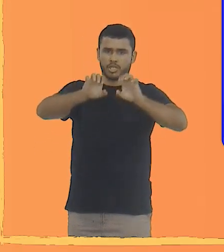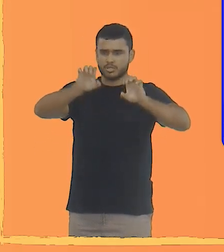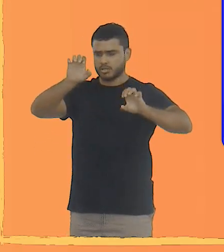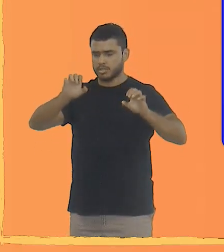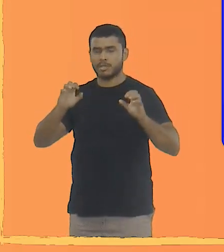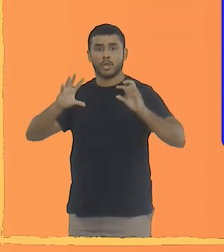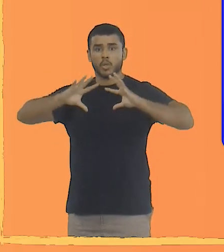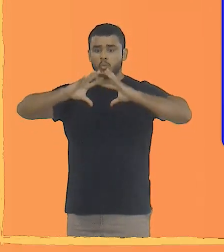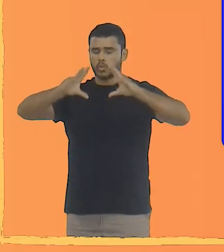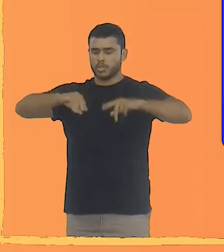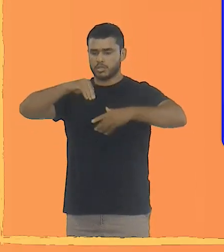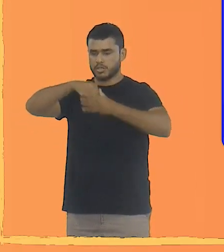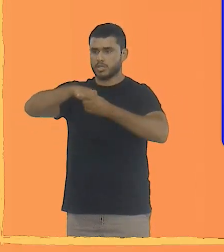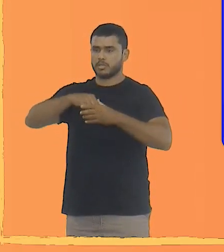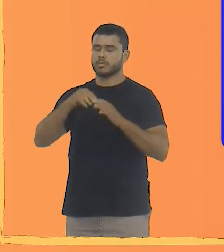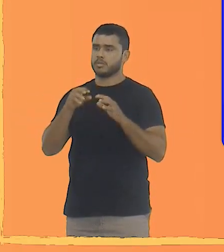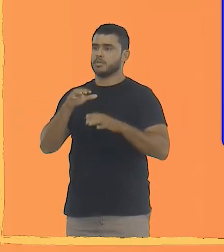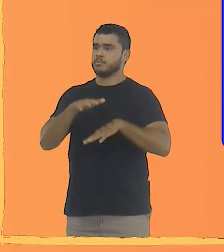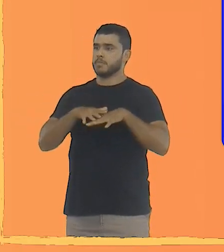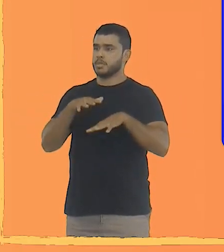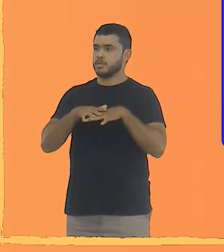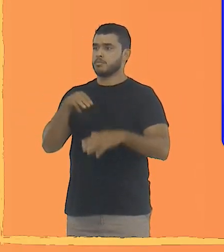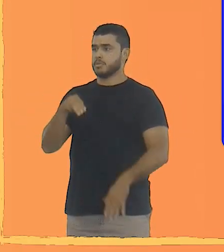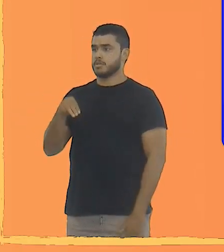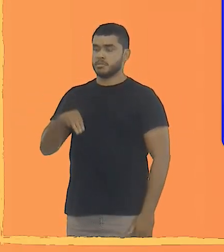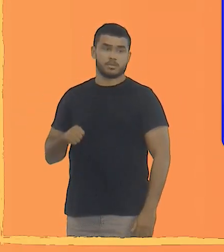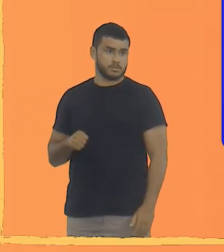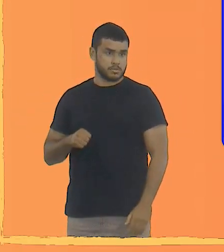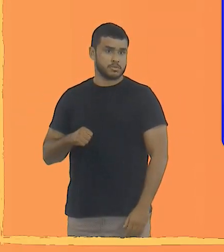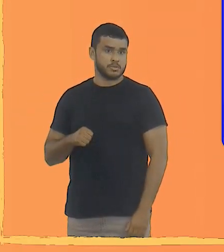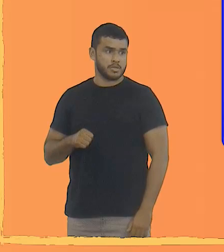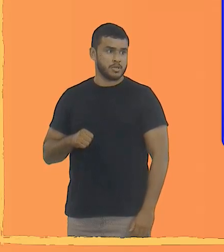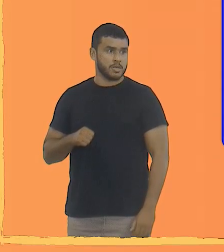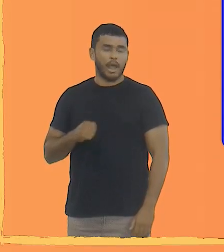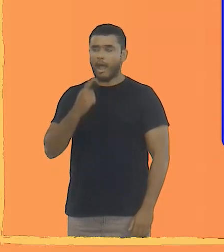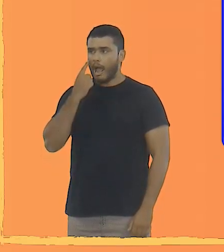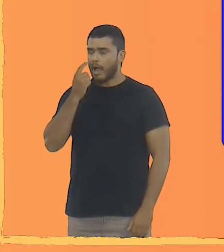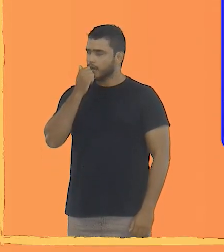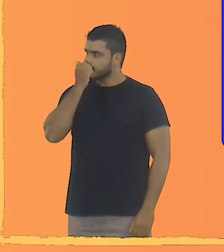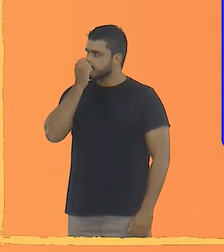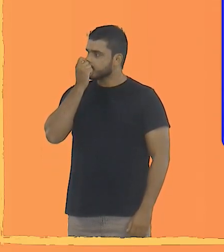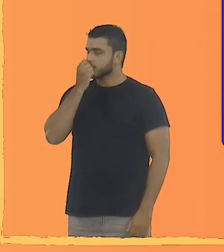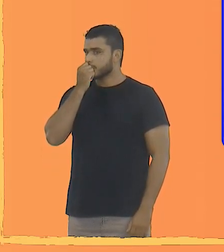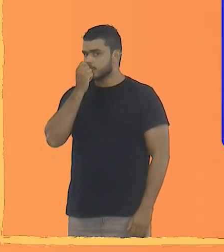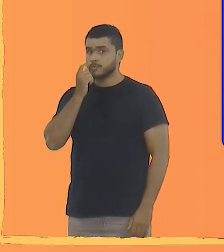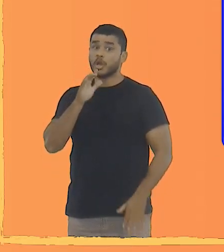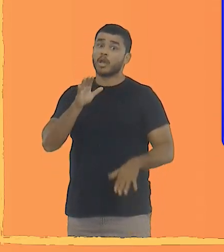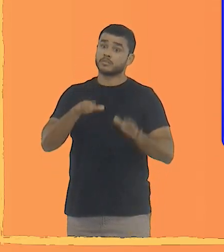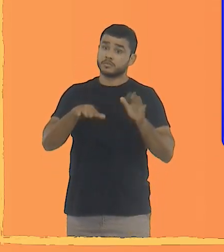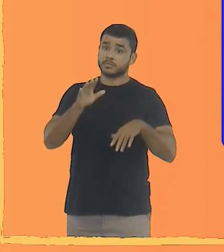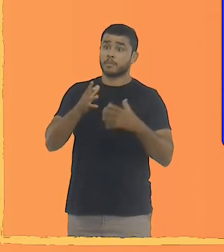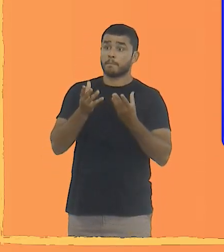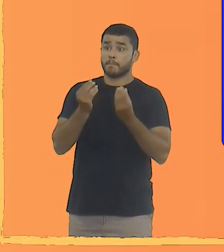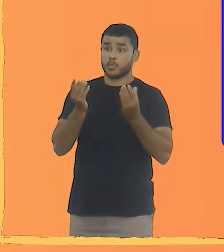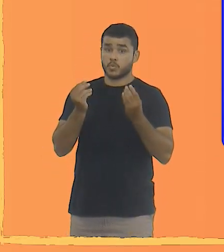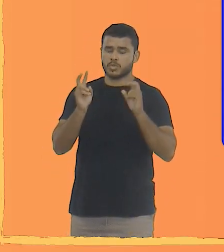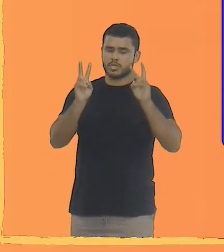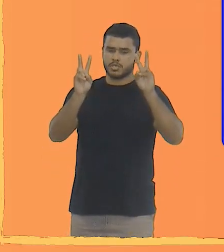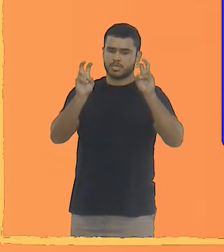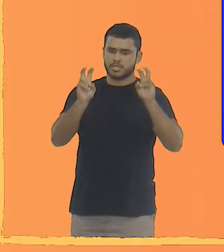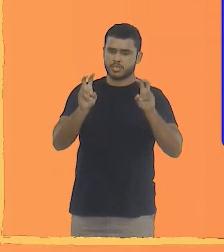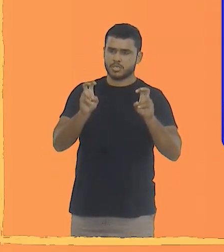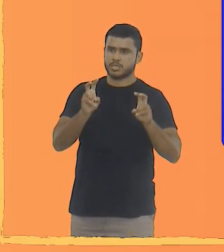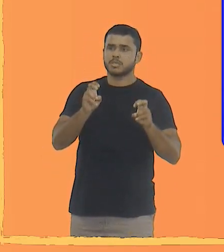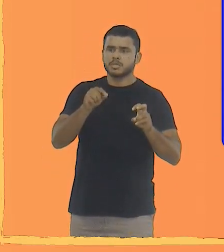gente, existem temas que têm uma frequência maior de cobrança. Existem assuntos que caem muito, existem assuntos que